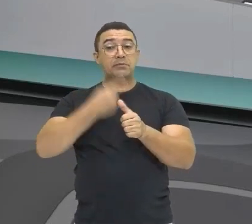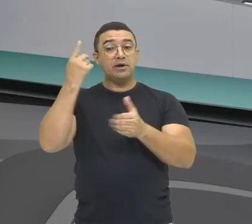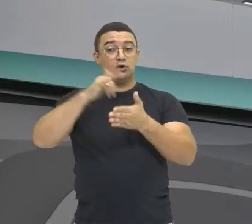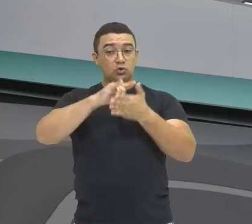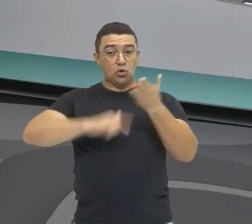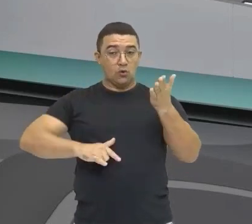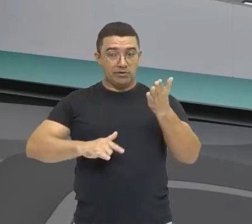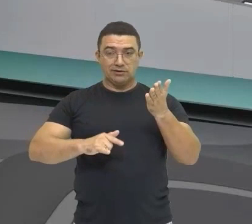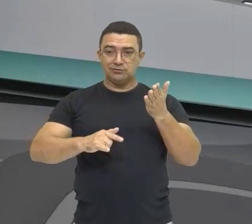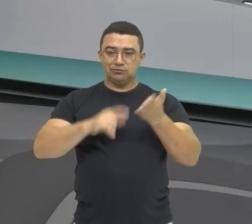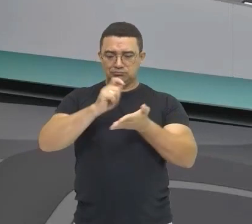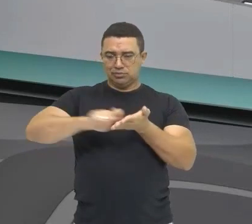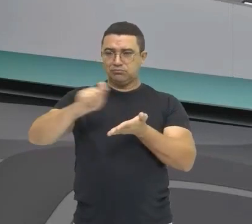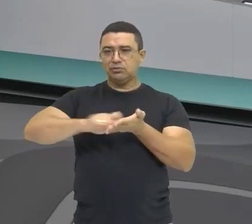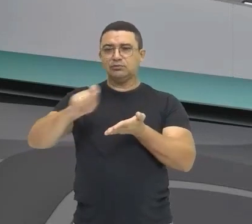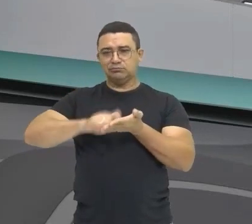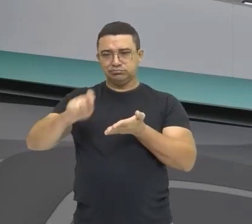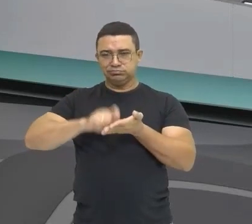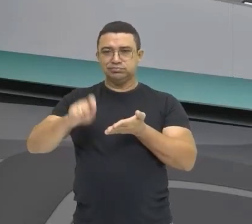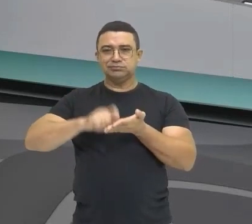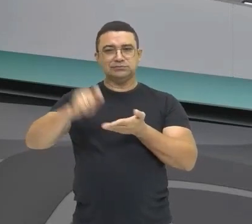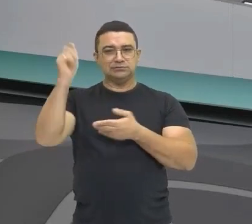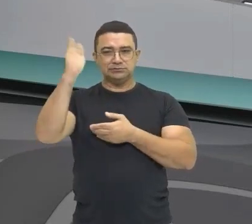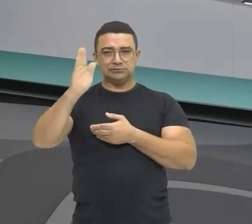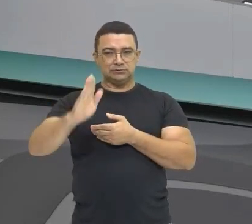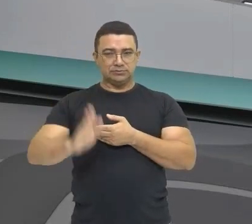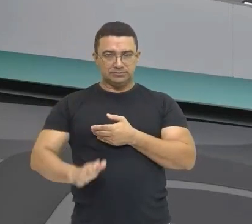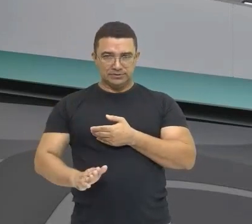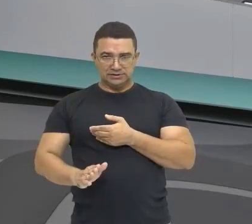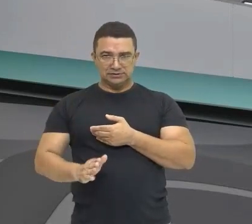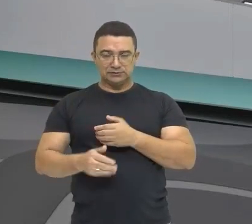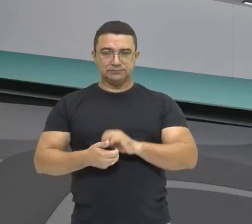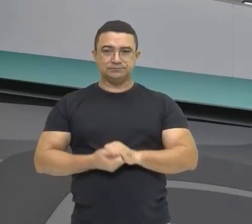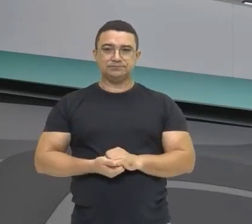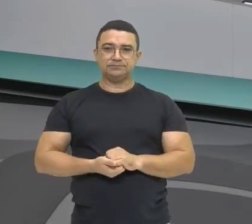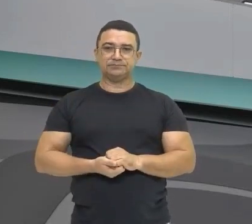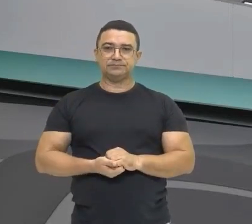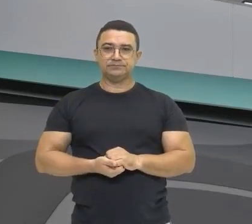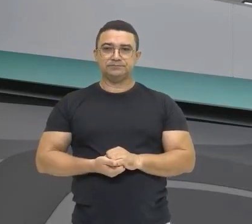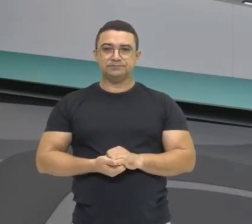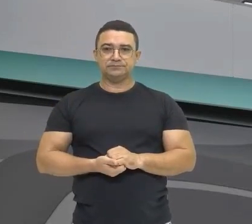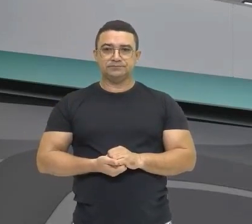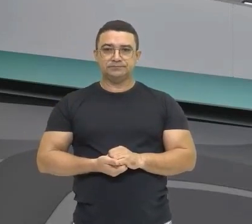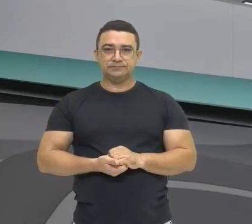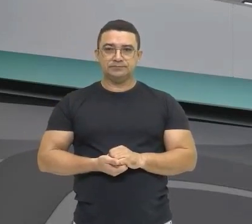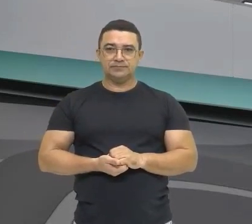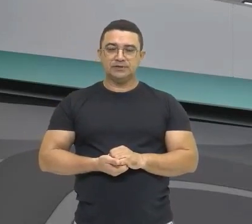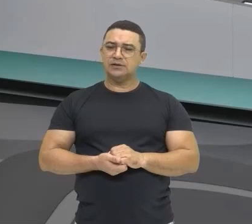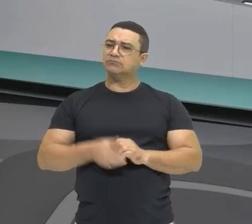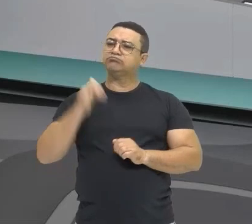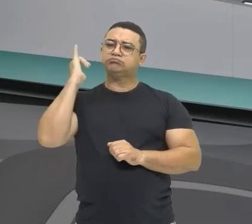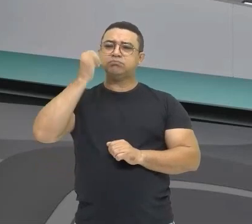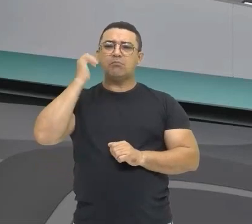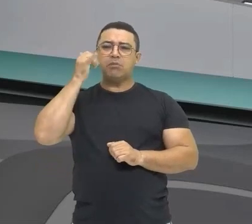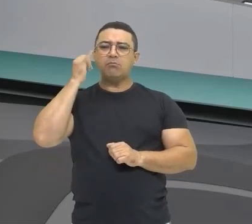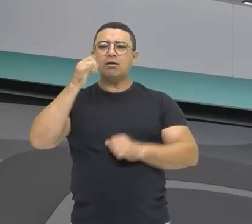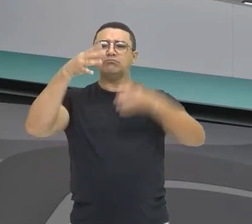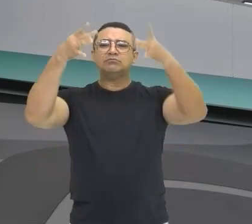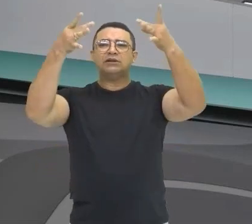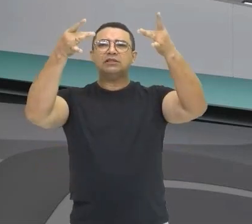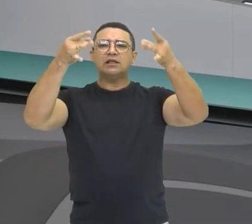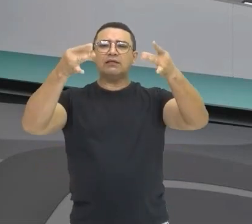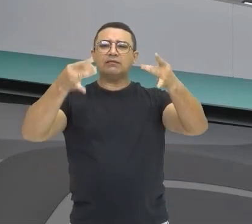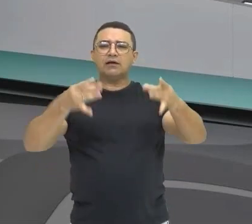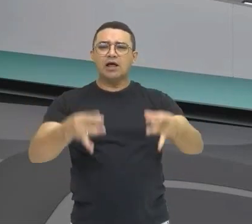longa, do primeiro documento escrito em terras brasileiras que narra e que descreve